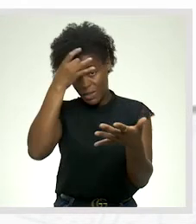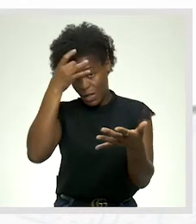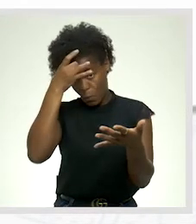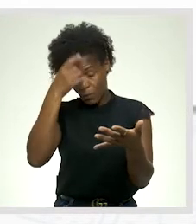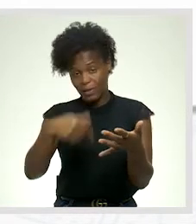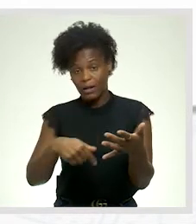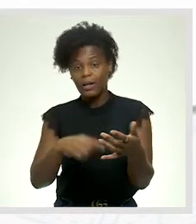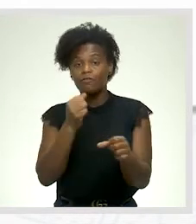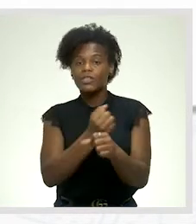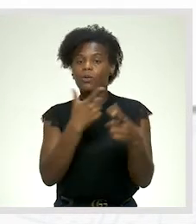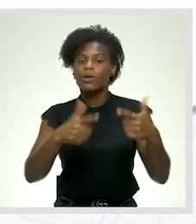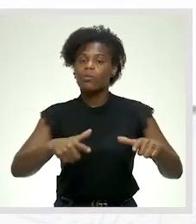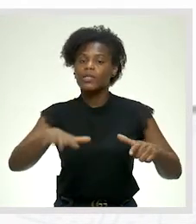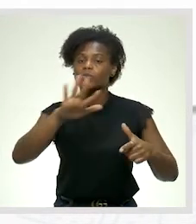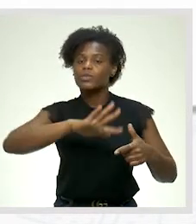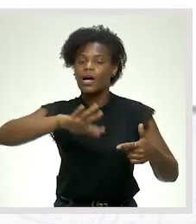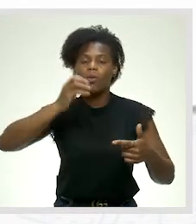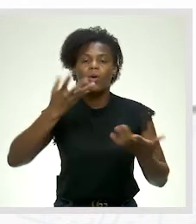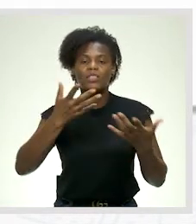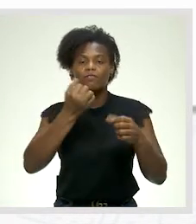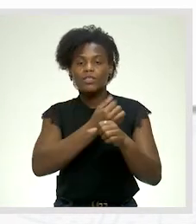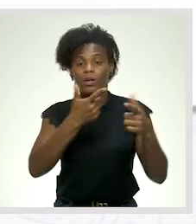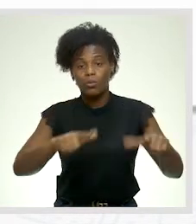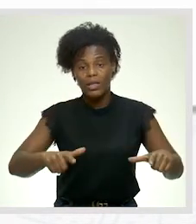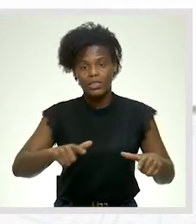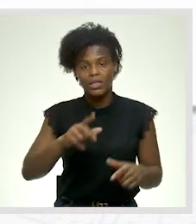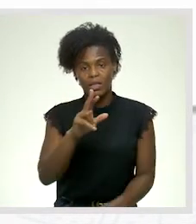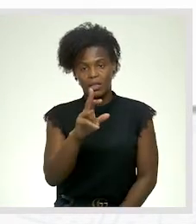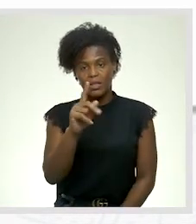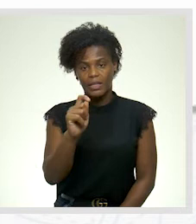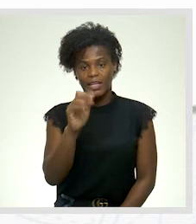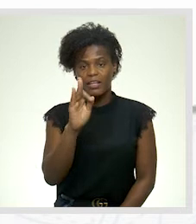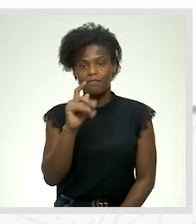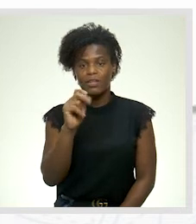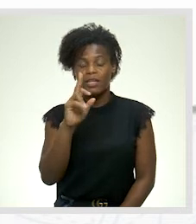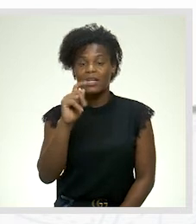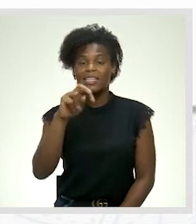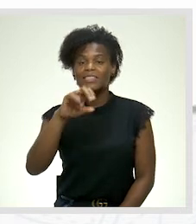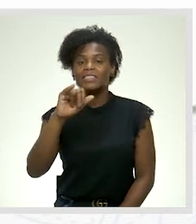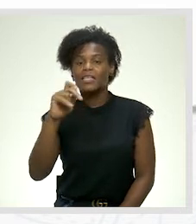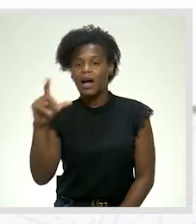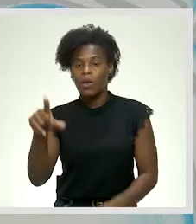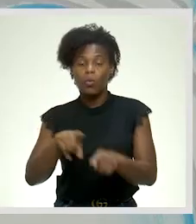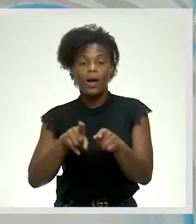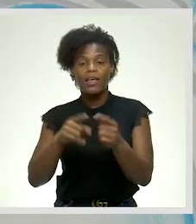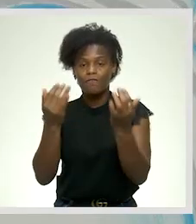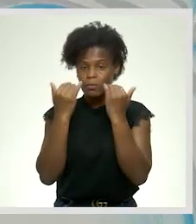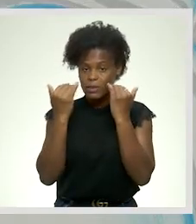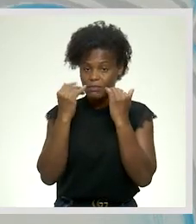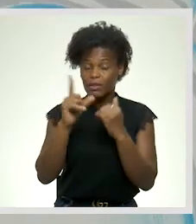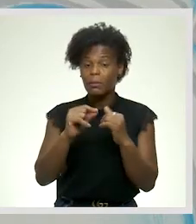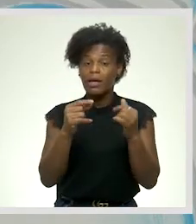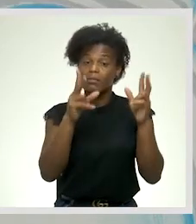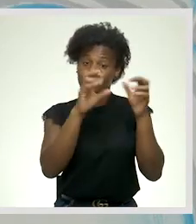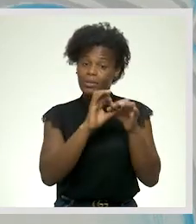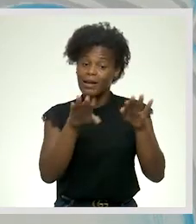a função de linguagem utilizada, a função referencial, ou ainda, se quisermos, a função informativa, e em relação aos níveis de